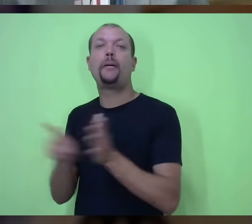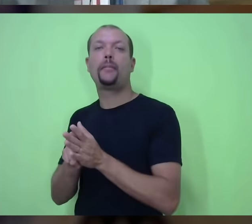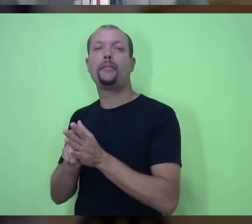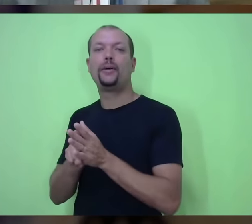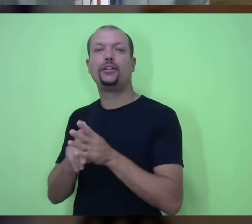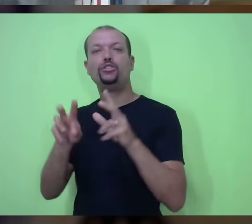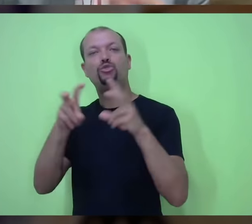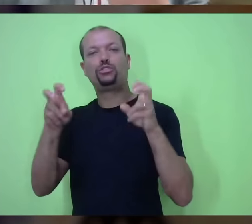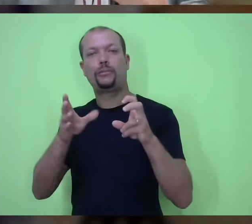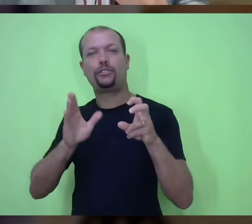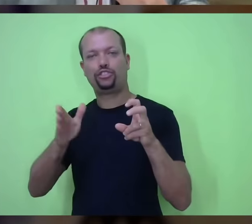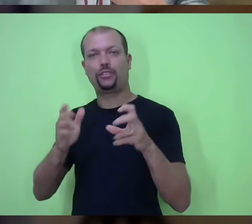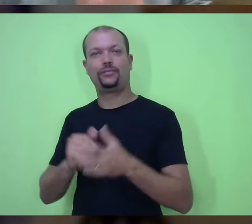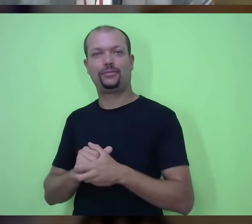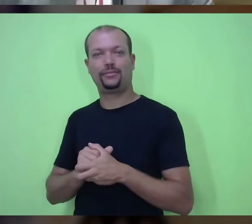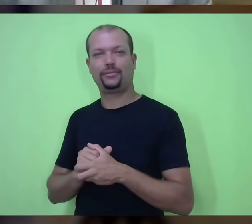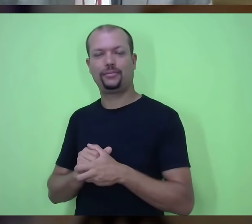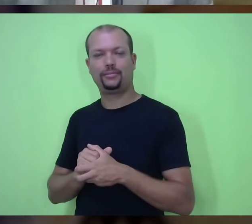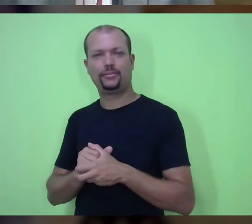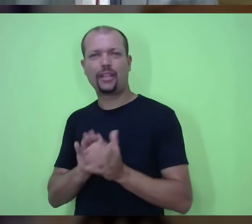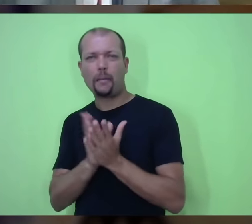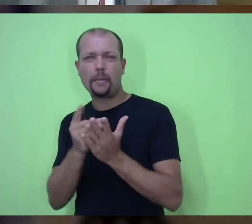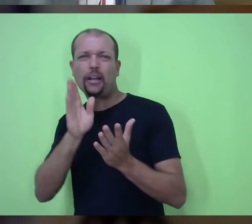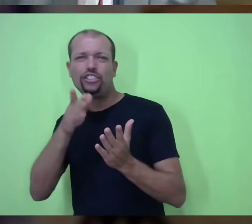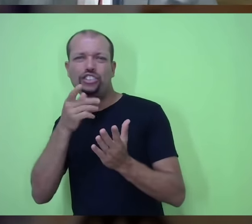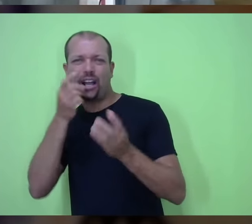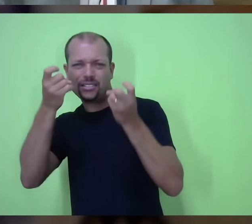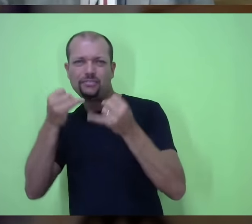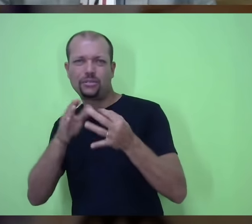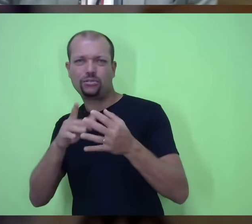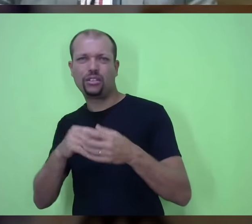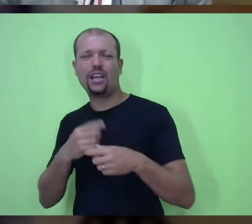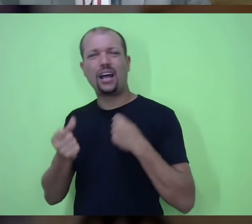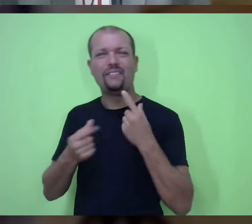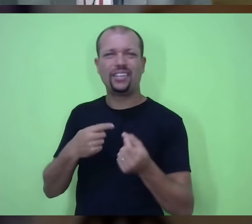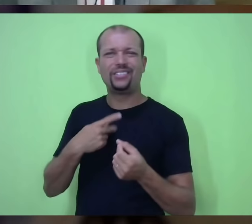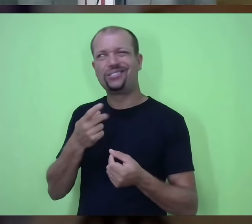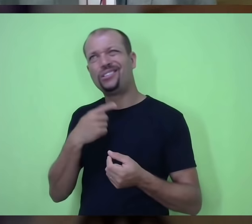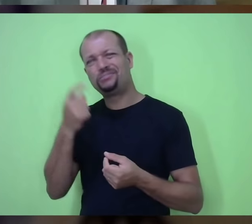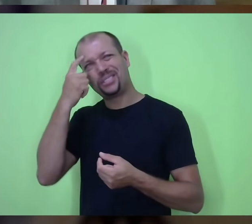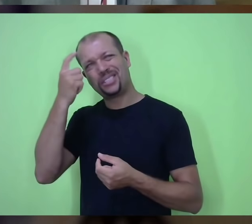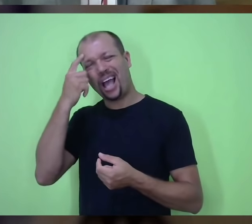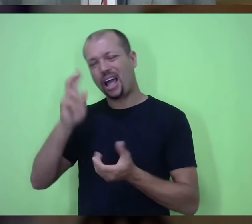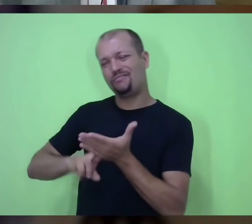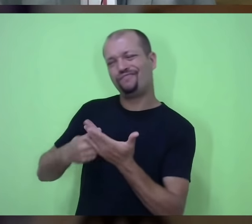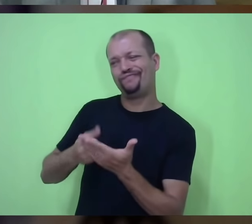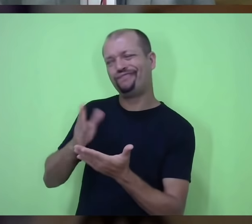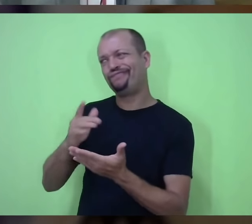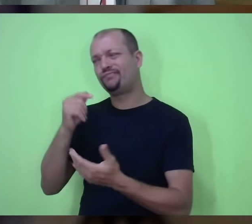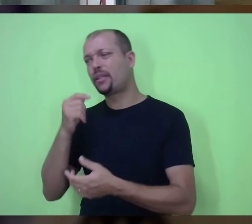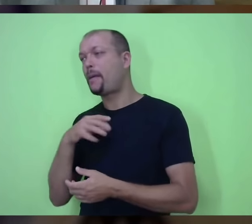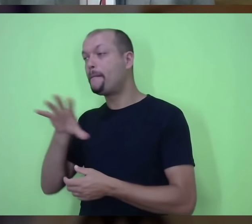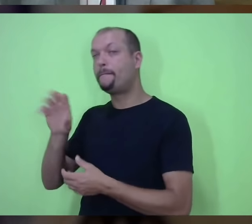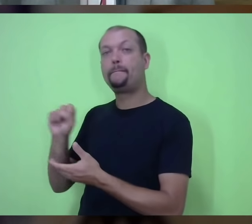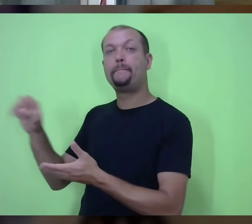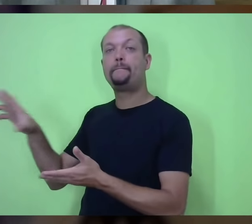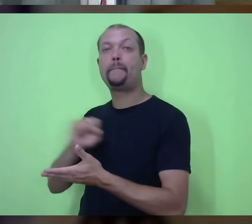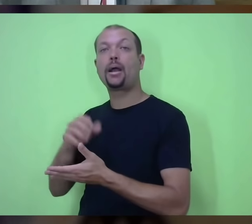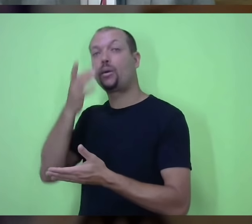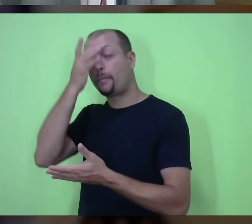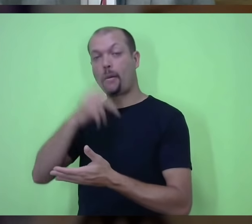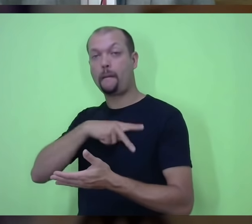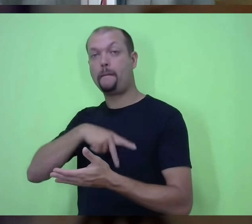Eu acho que isso talvez é o mais importante. A gente muitas vezes está muito preocupado em dar a nossa interpretação, e você pega um autor como o do autor do